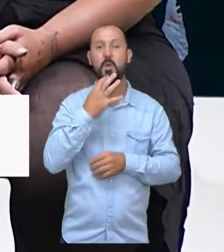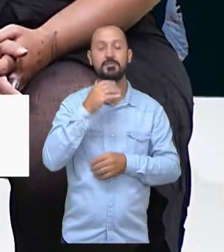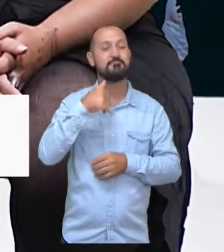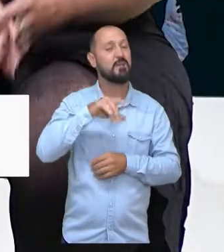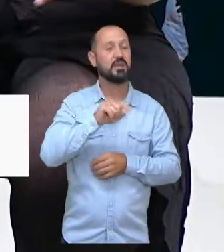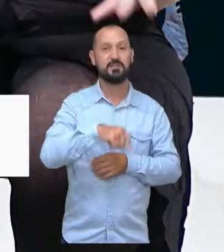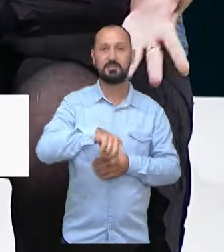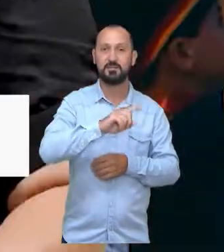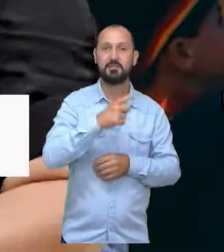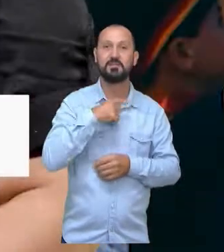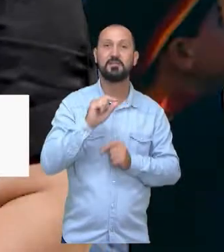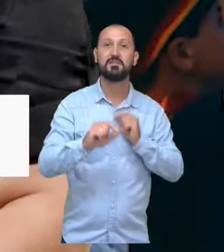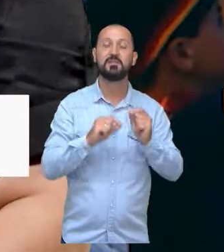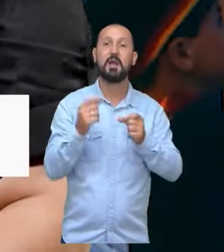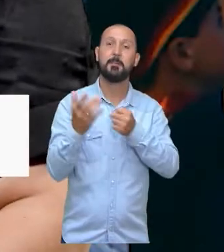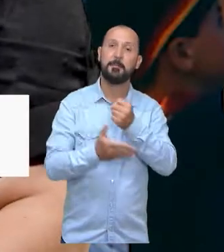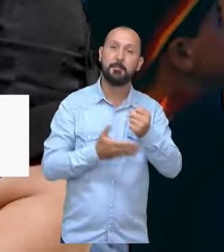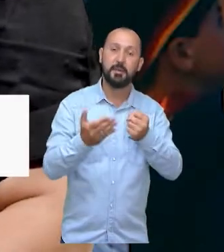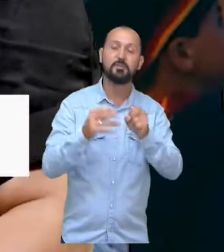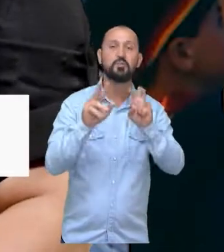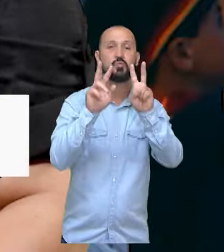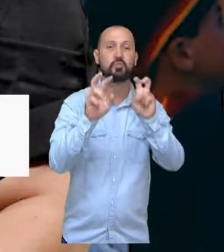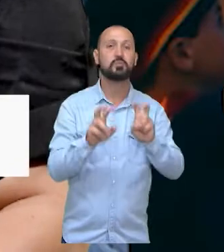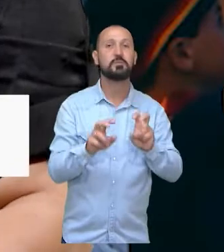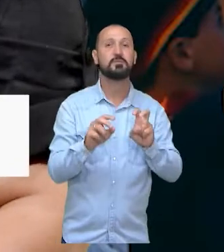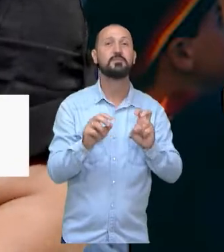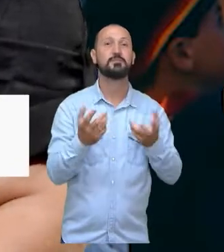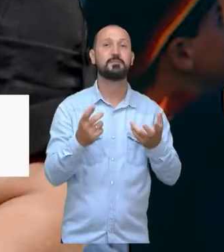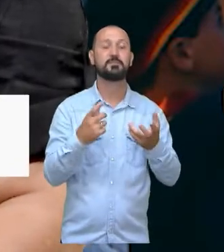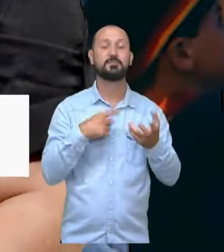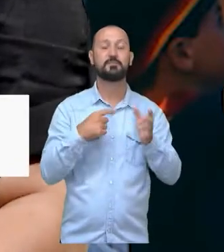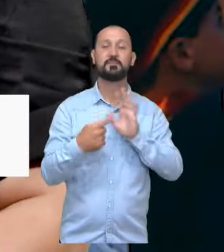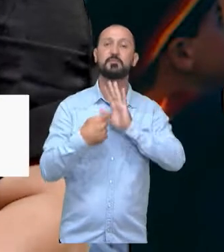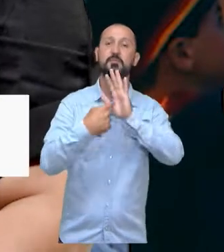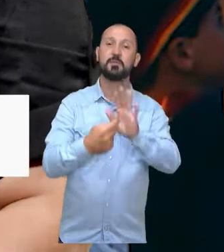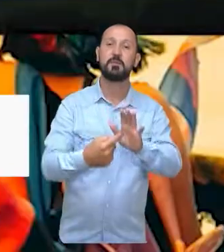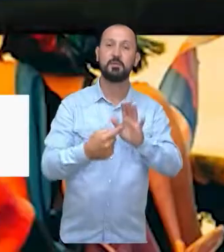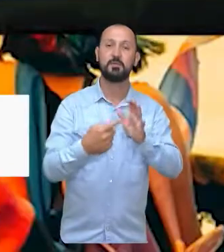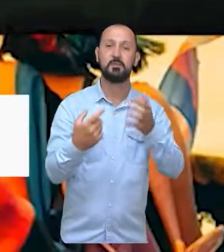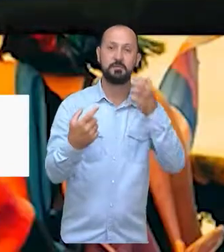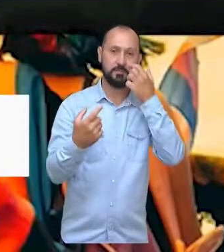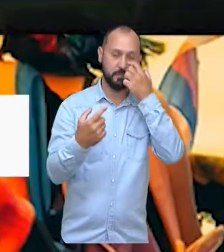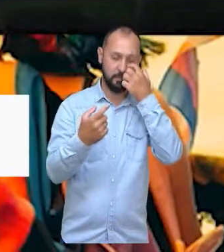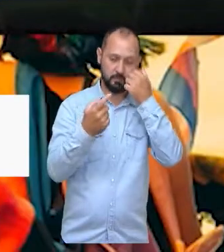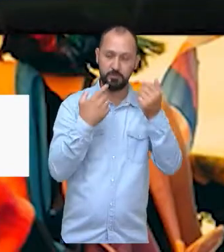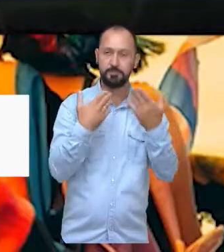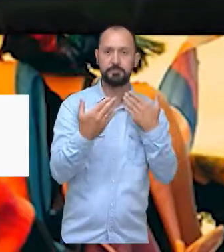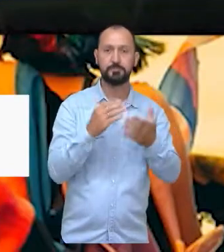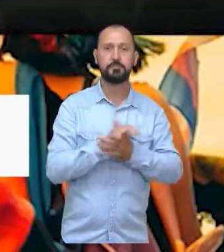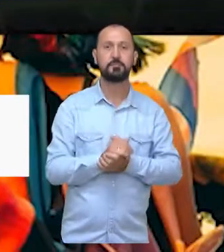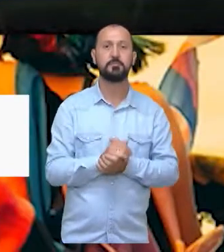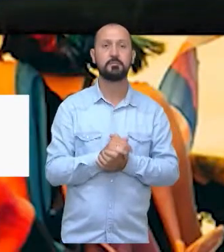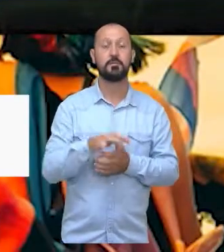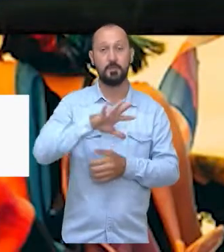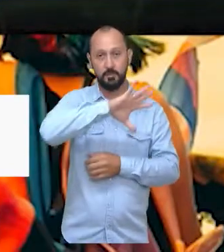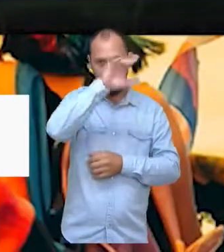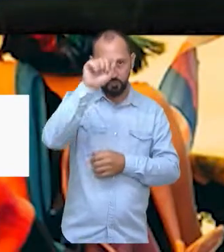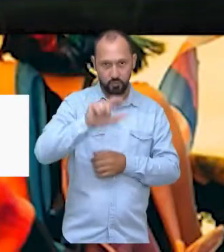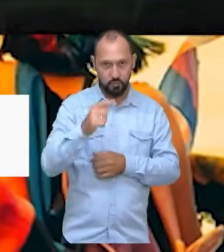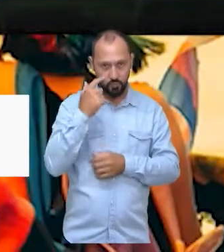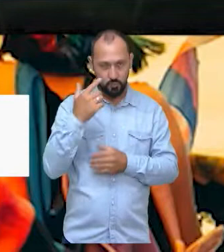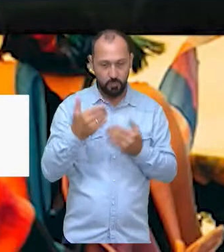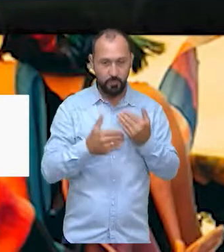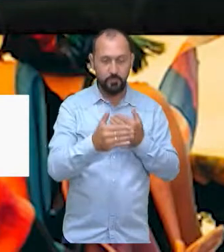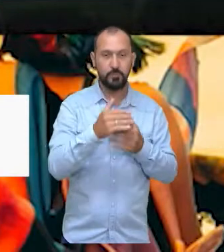sobre a pauta e sobre as questões que transpassam o nosso debate. E Mato Grosso do Sul, né, o